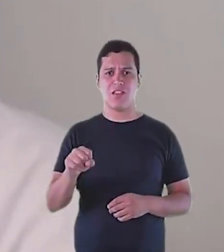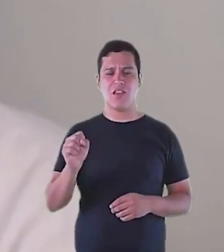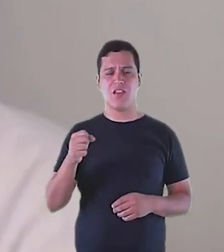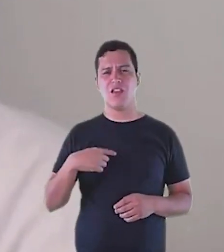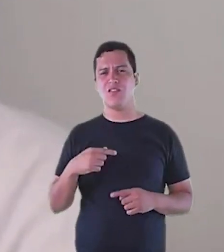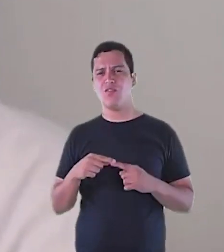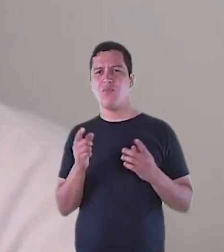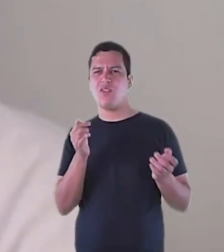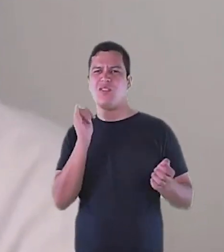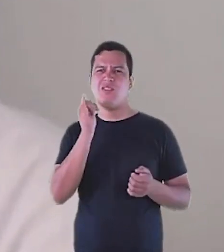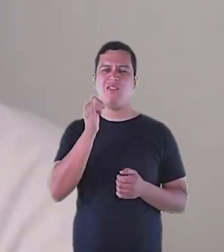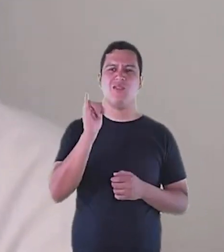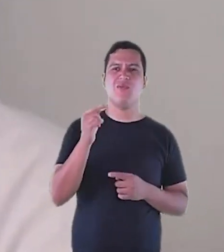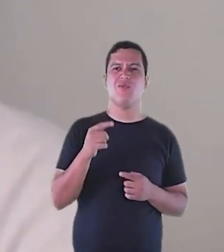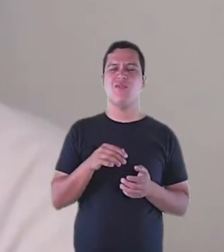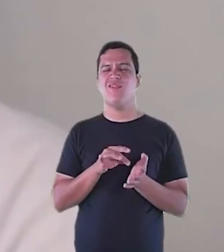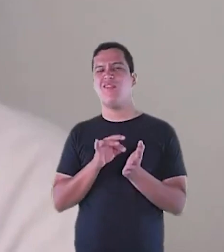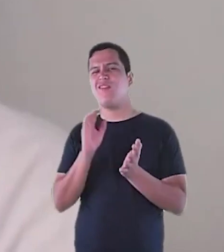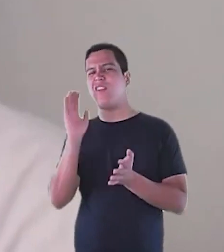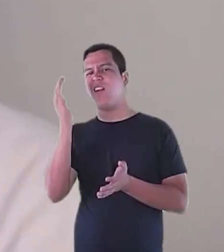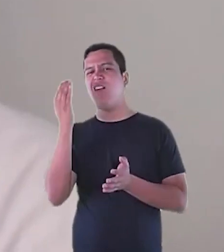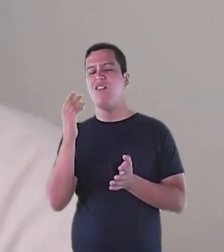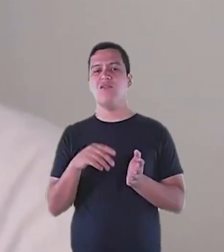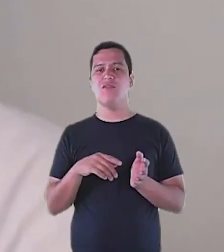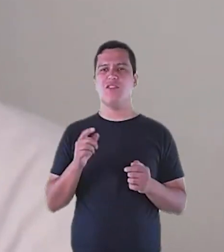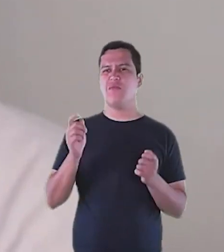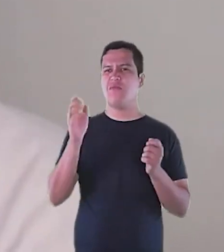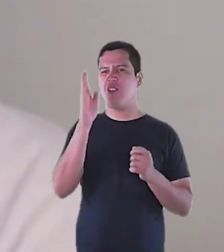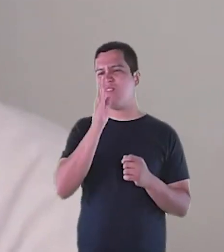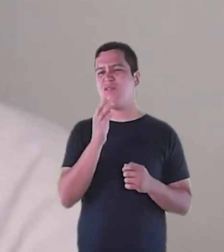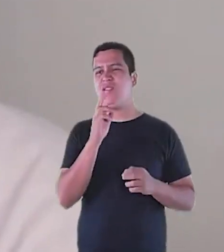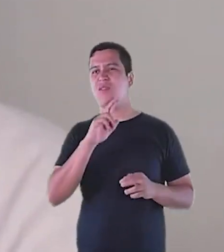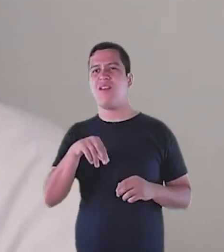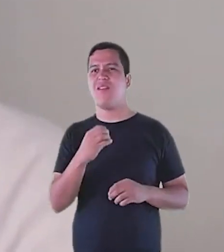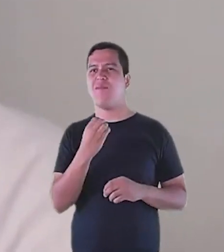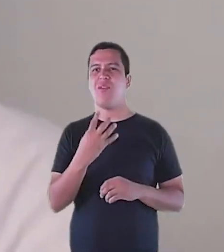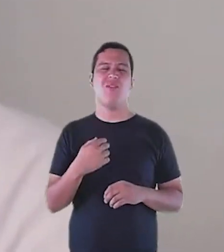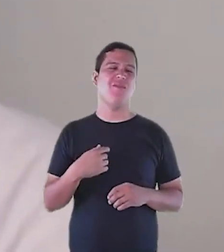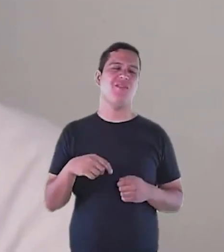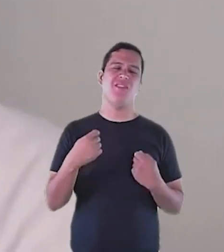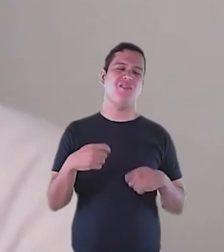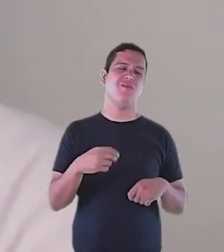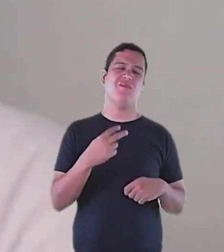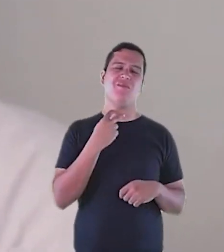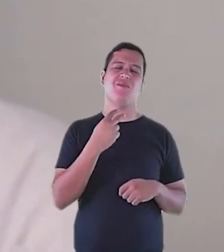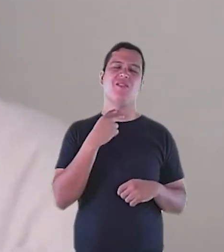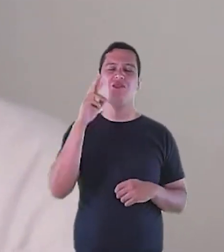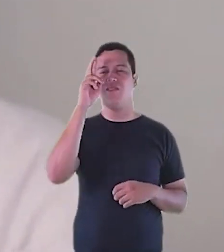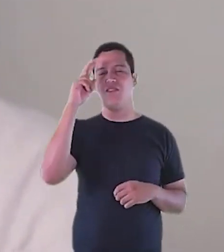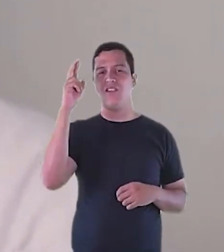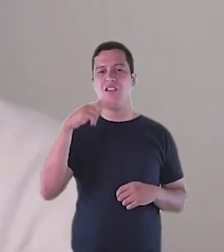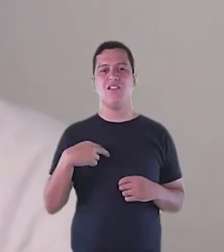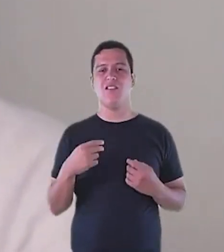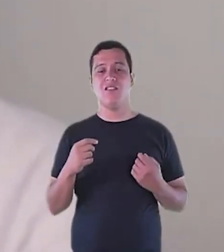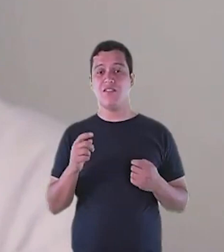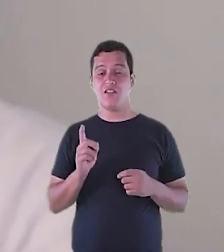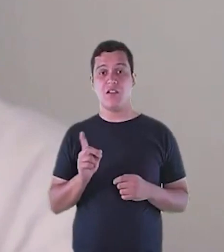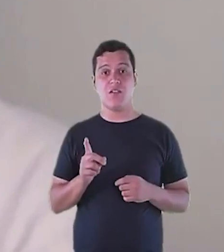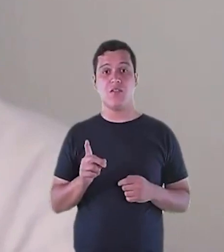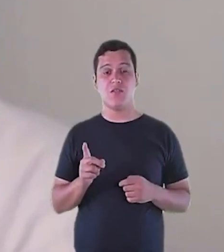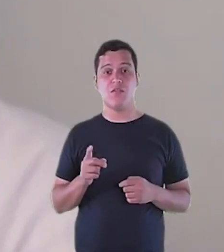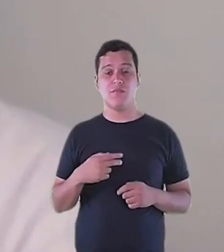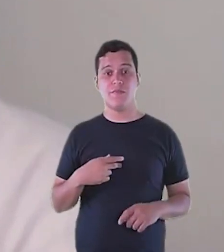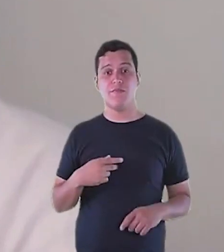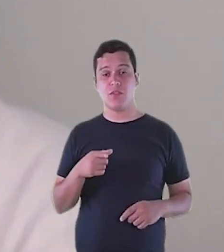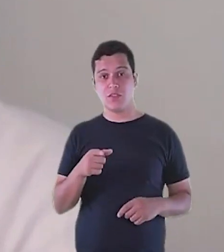De que o Brasil não funciona, que as coisas são assim mesmo, que não adianta sonhar, não adianta lutar. E eu diria que não. Se